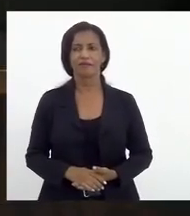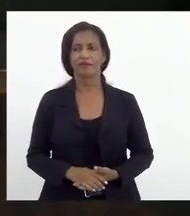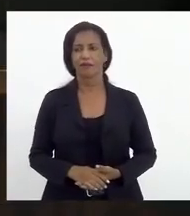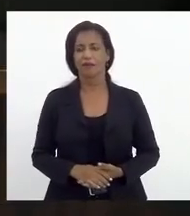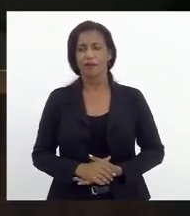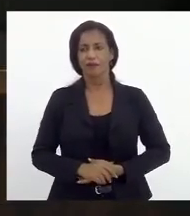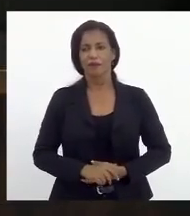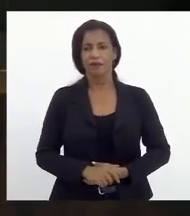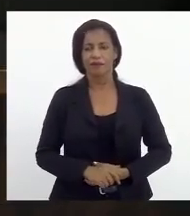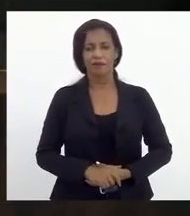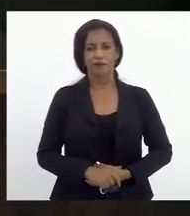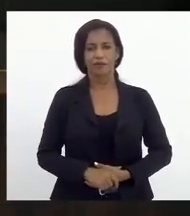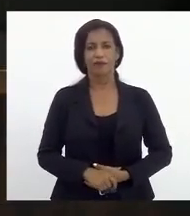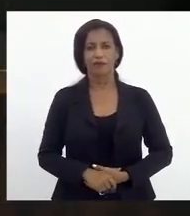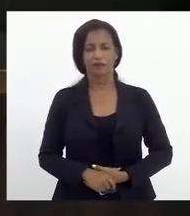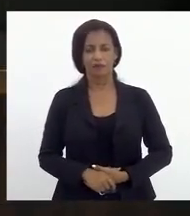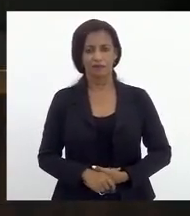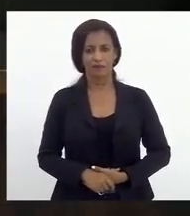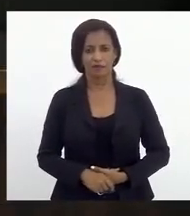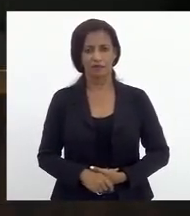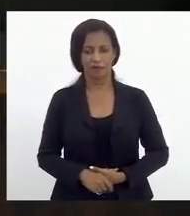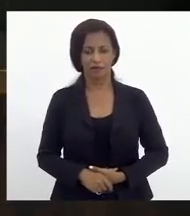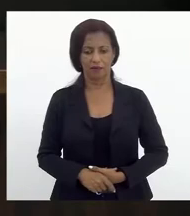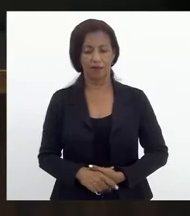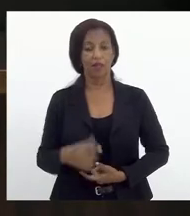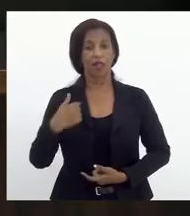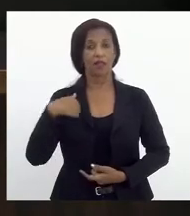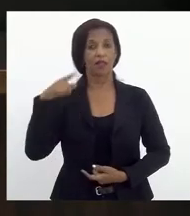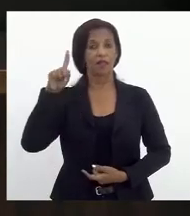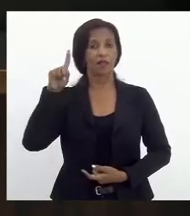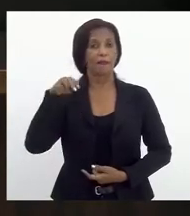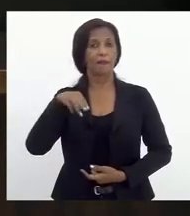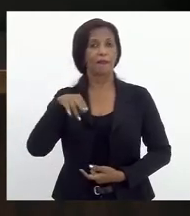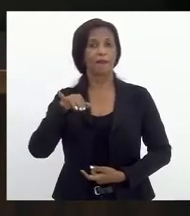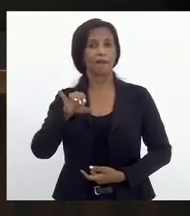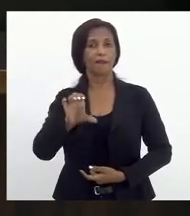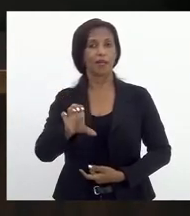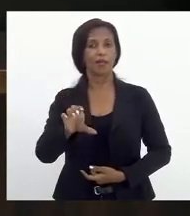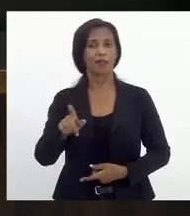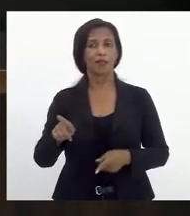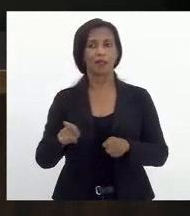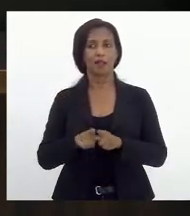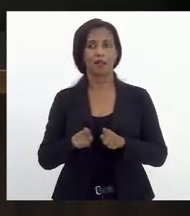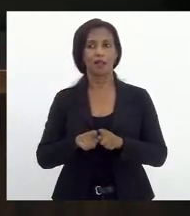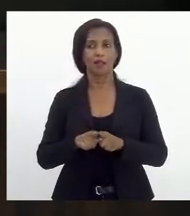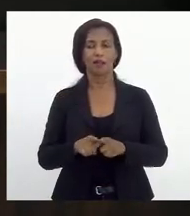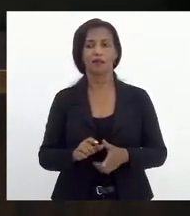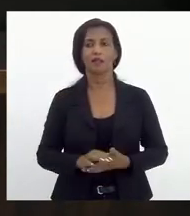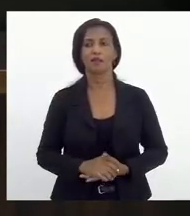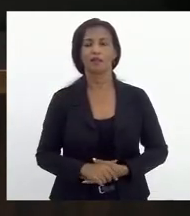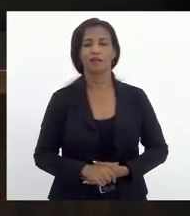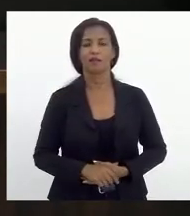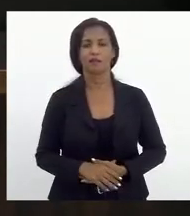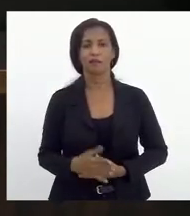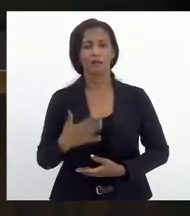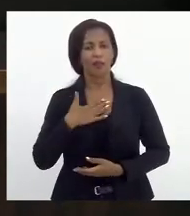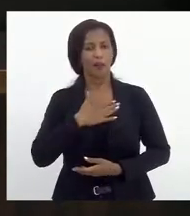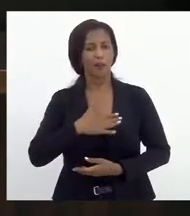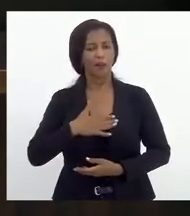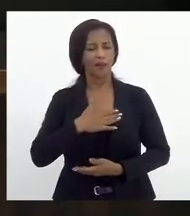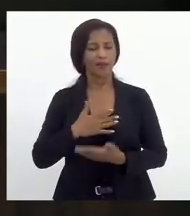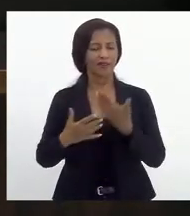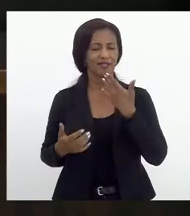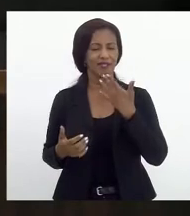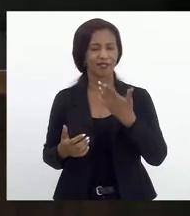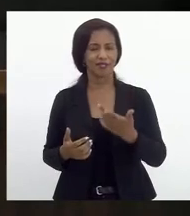obrigado. Presidente, também coautoria no projeto do Rosenberg, Carlos Mink. Ô, Mink, prazer falar com você, meu